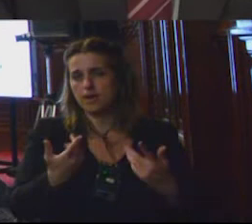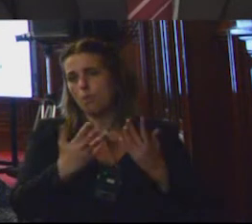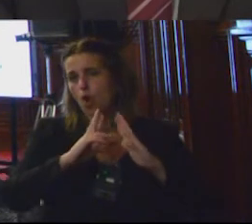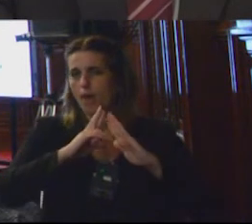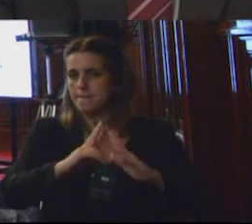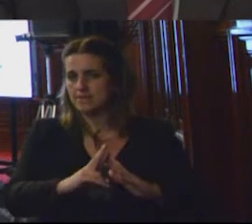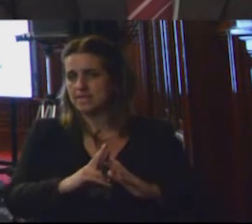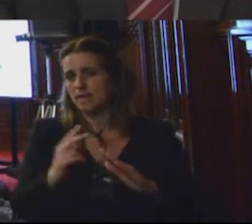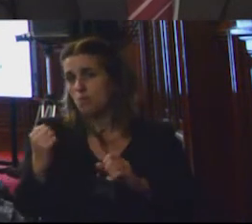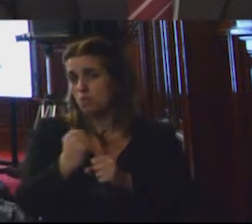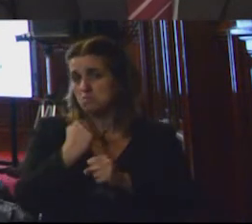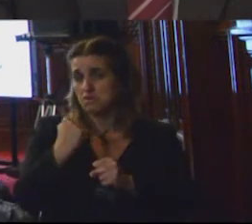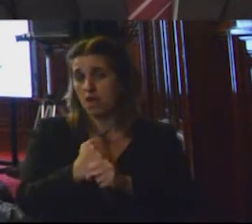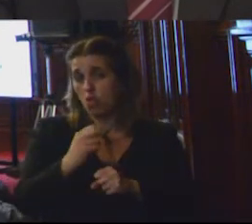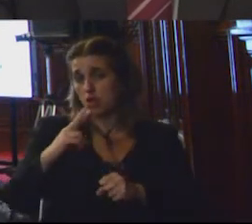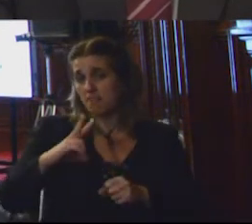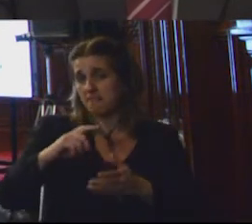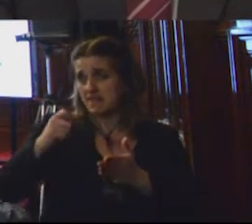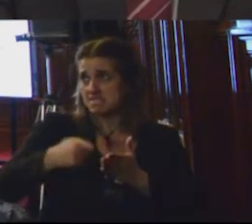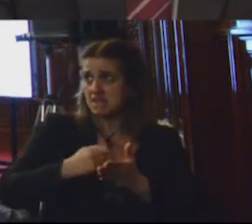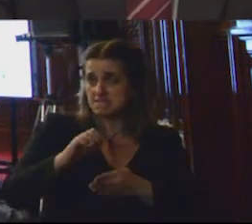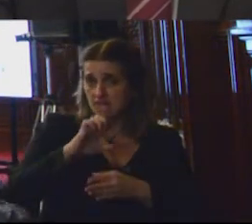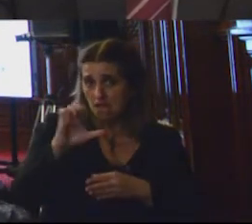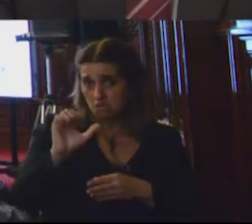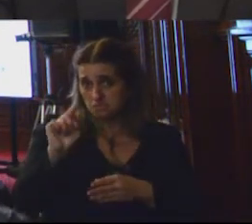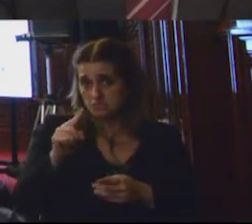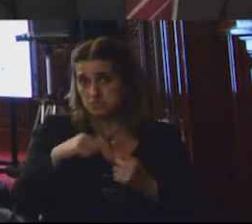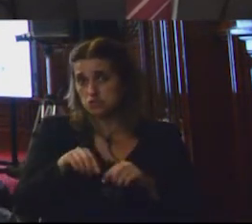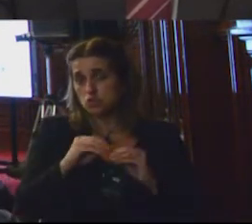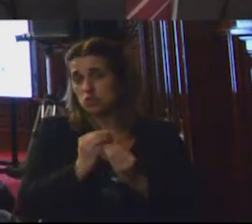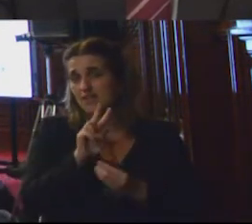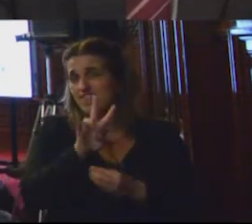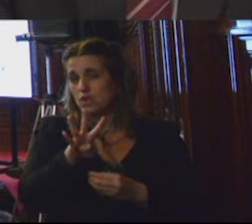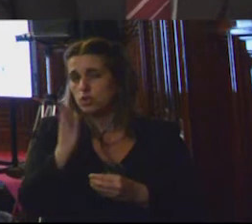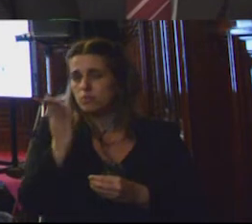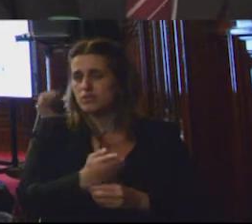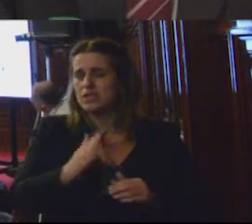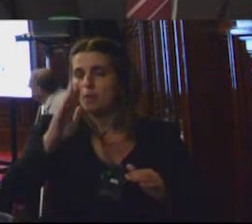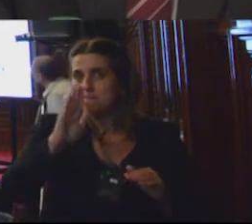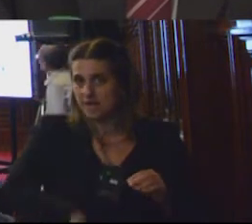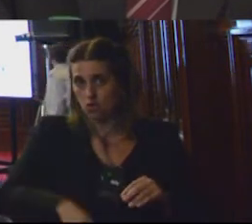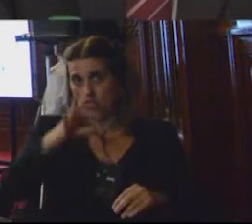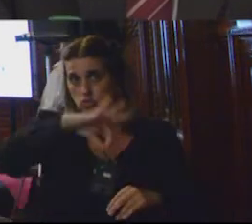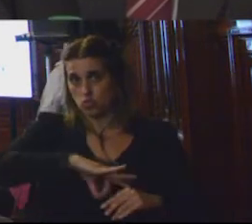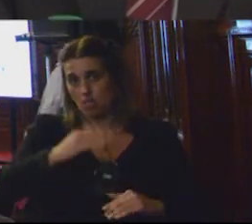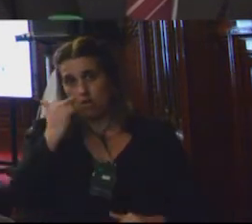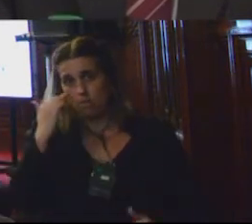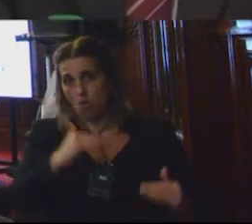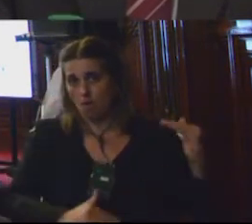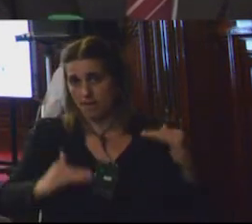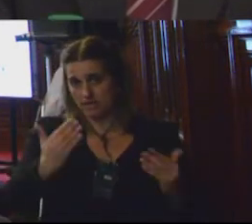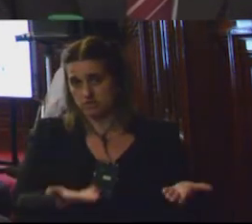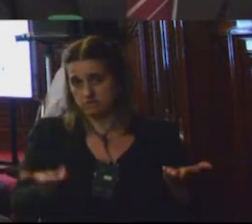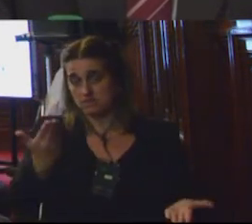representa os trabalhadores terceirizados recebem por meio 24% menos de seu salário com respeito aos empregados